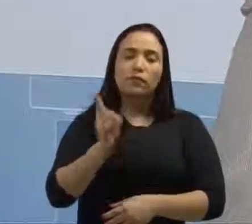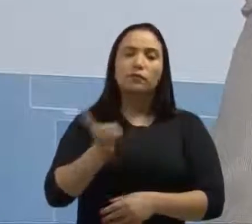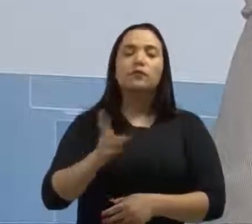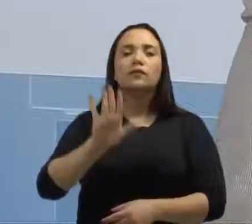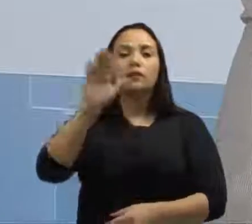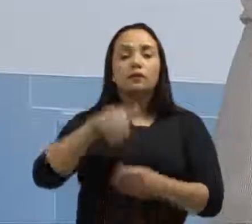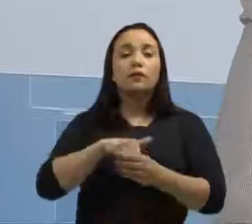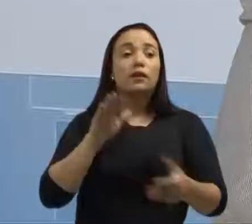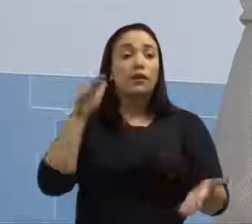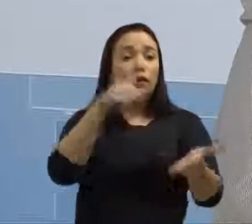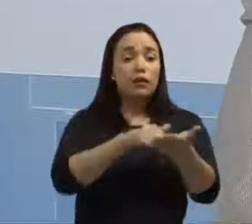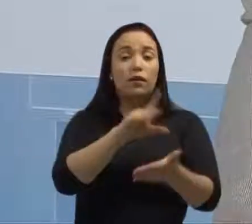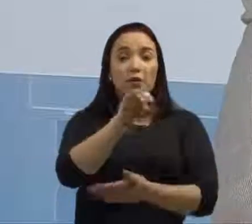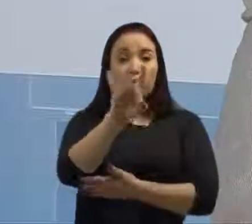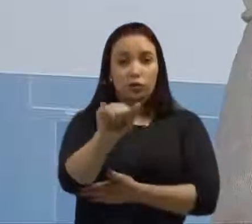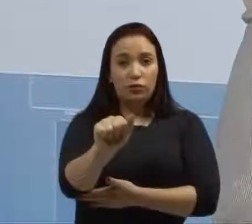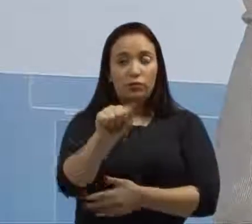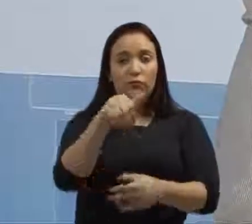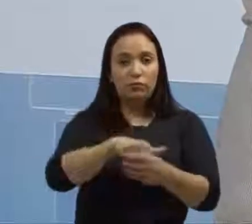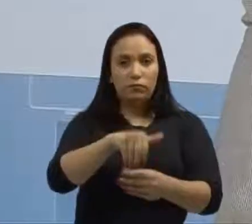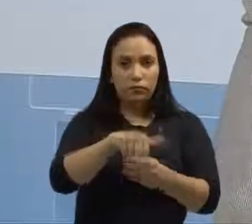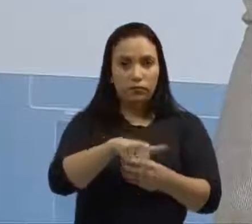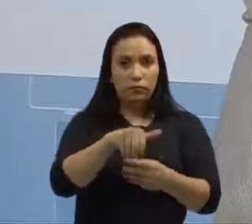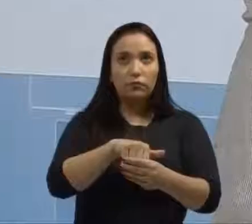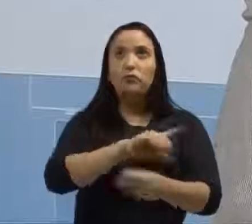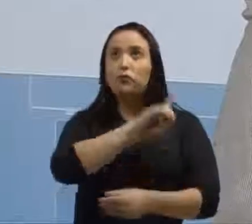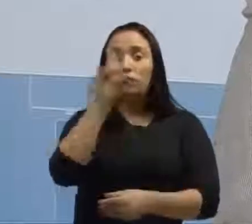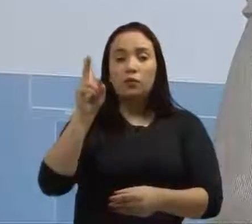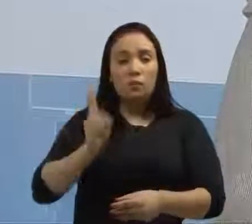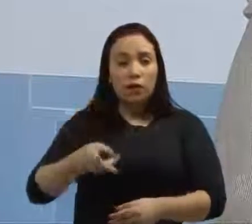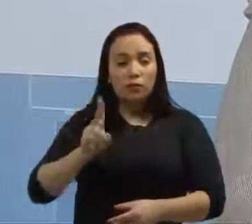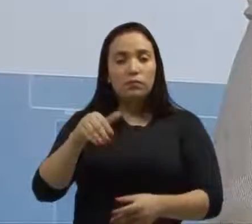vai concorrer até o dia da eleição